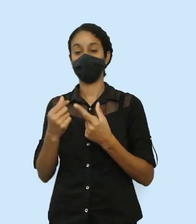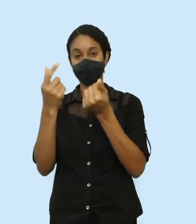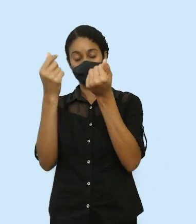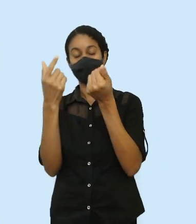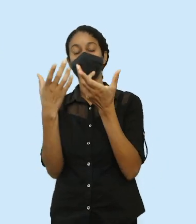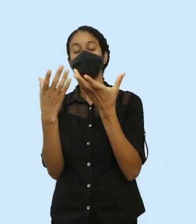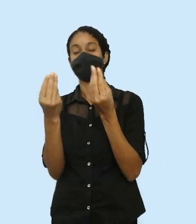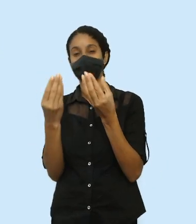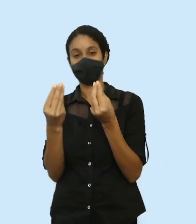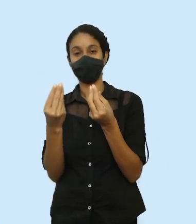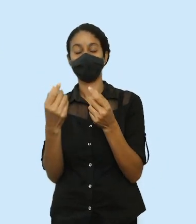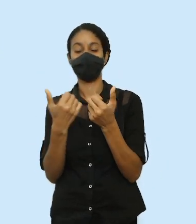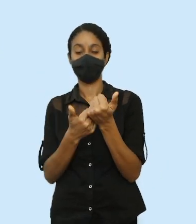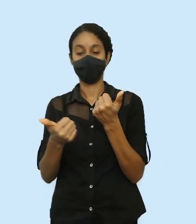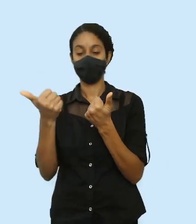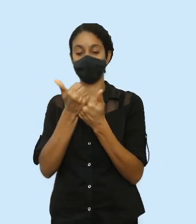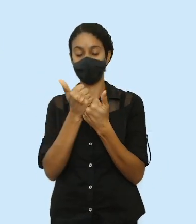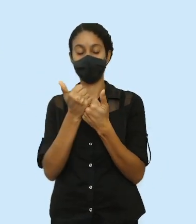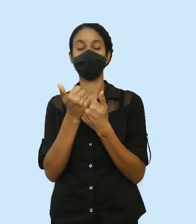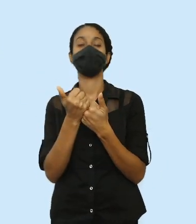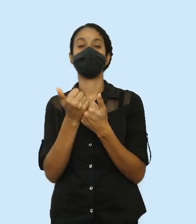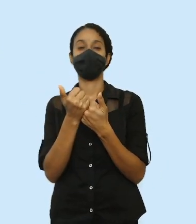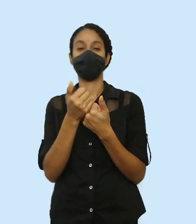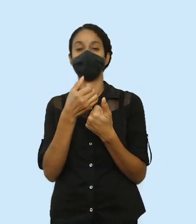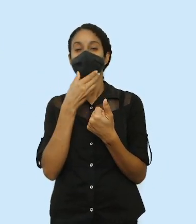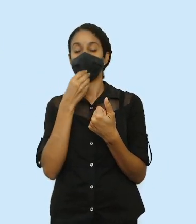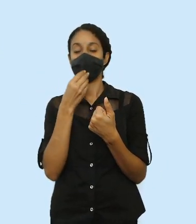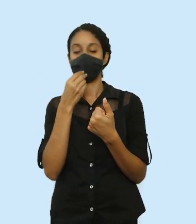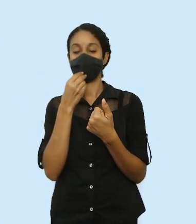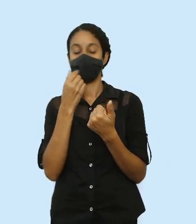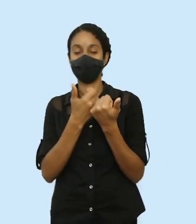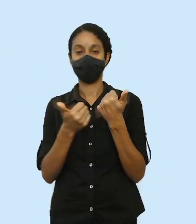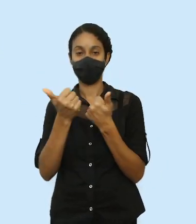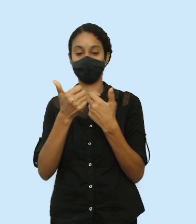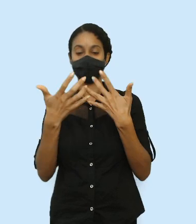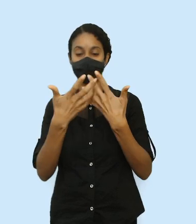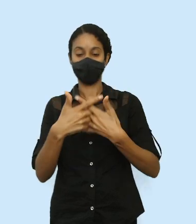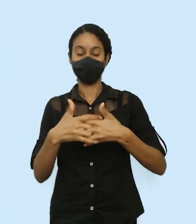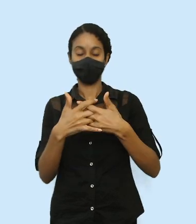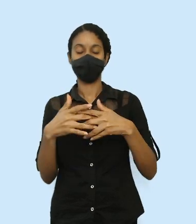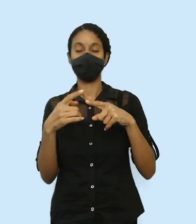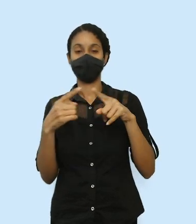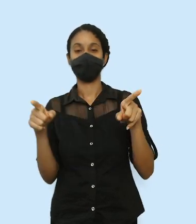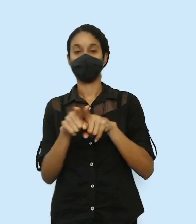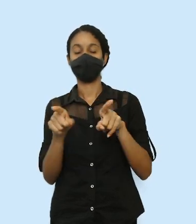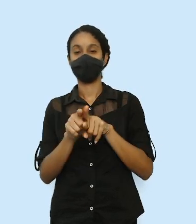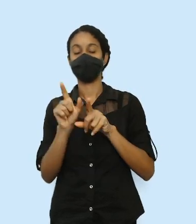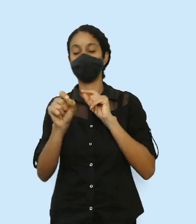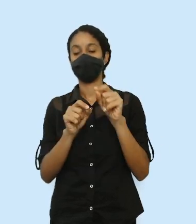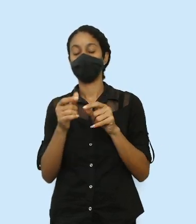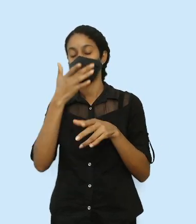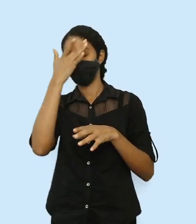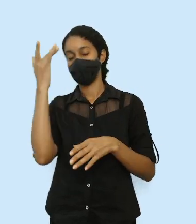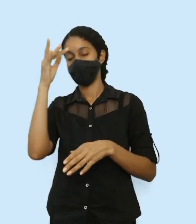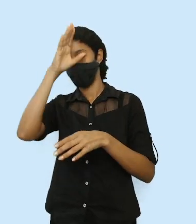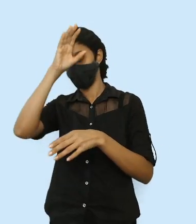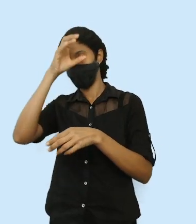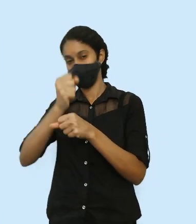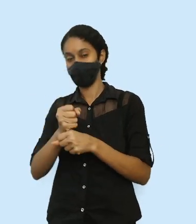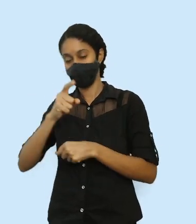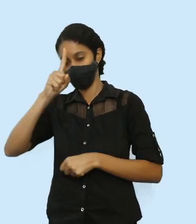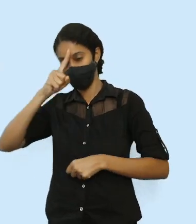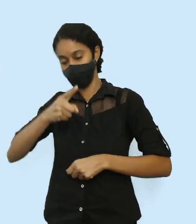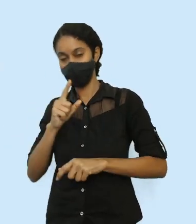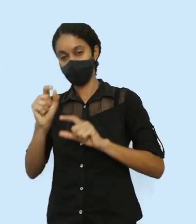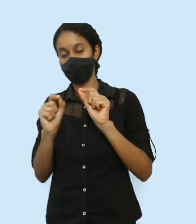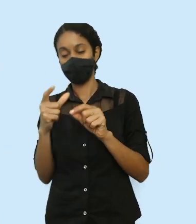e substituir o homem pela máquina, mas você também vai ter ali os donos dos meios de produção ou donos dessas máquinas e equipamentos